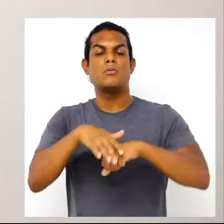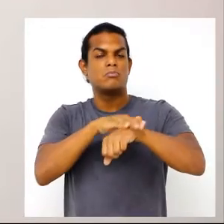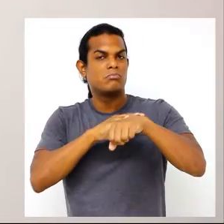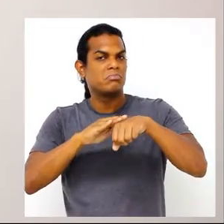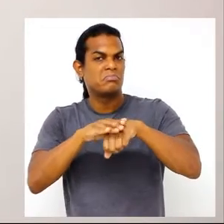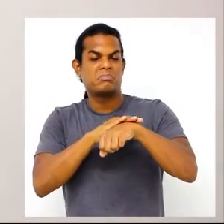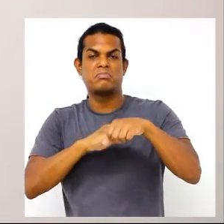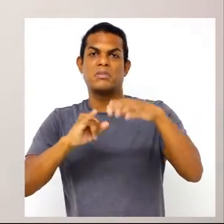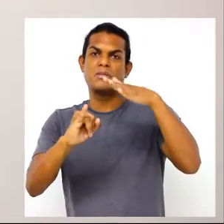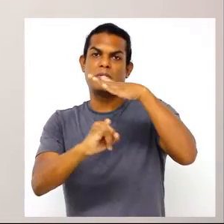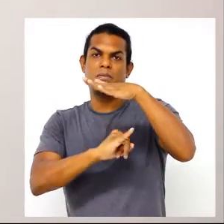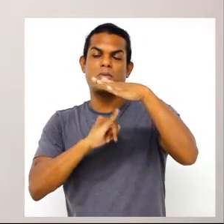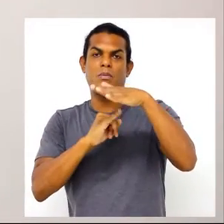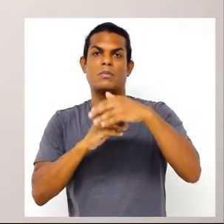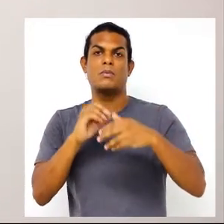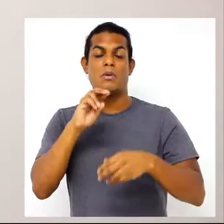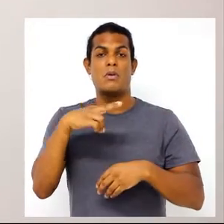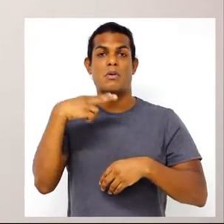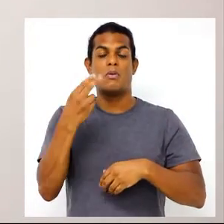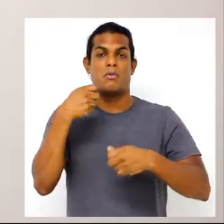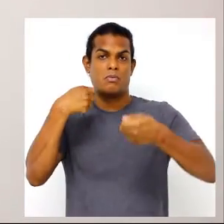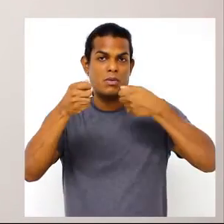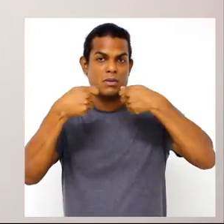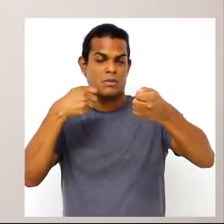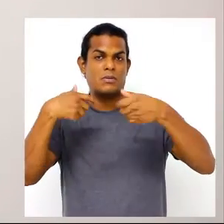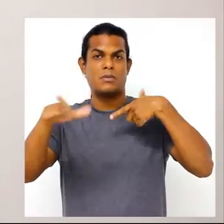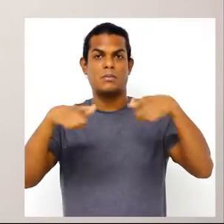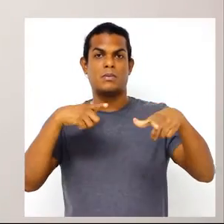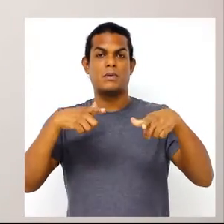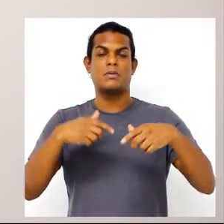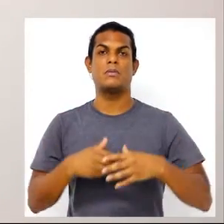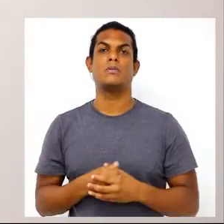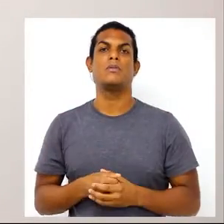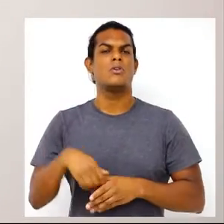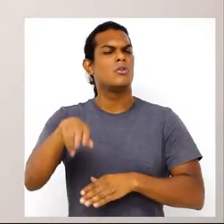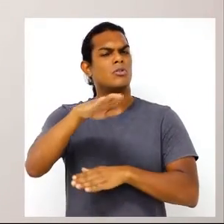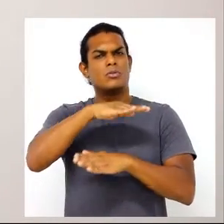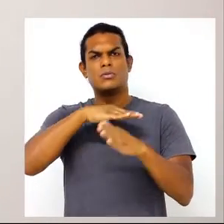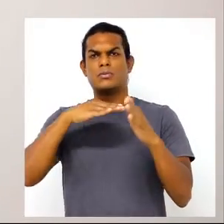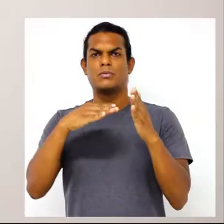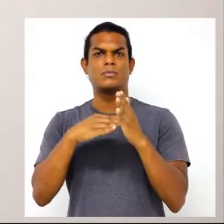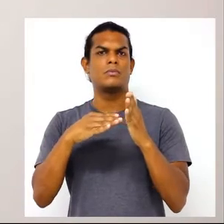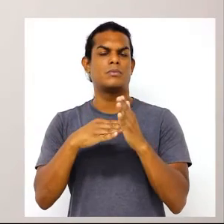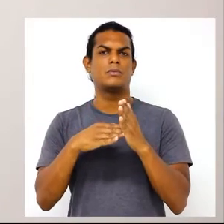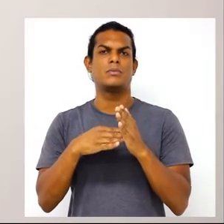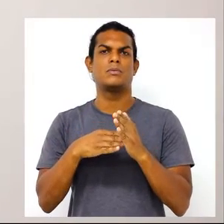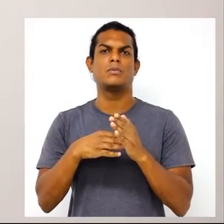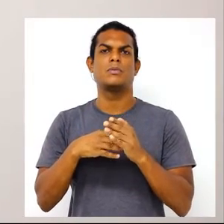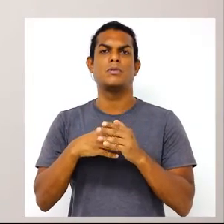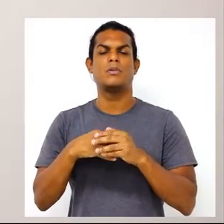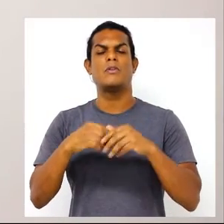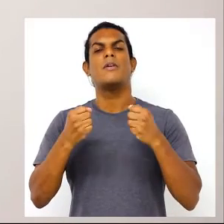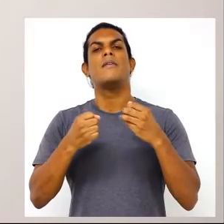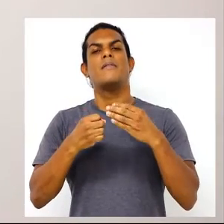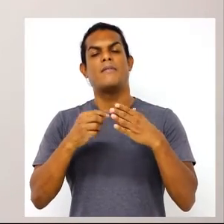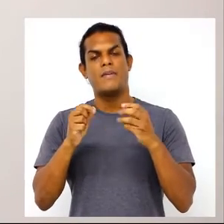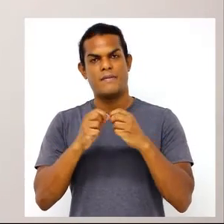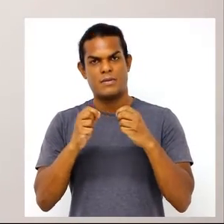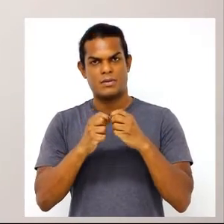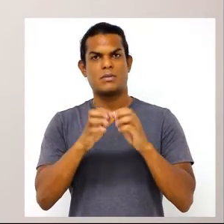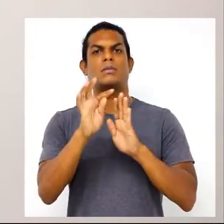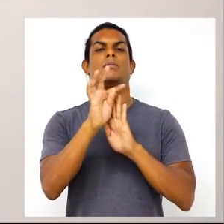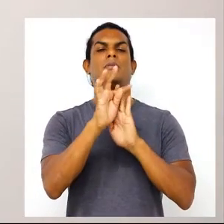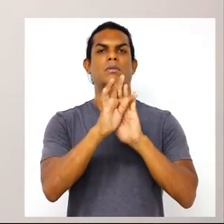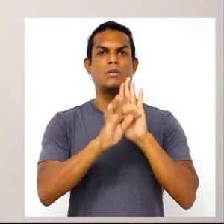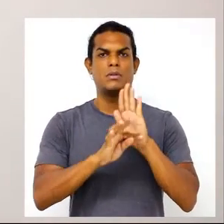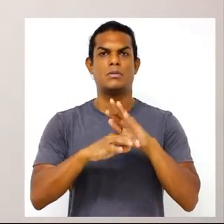conversa informal ou uma entrevista de emprego. Então, todas essas situações comunicativas, eu vou produzir textos em